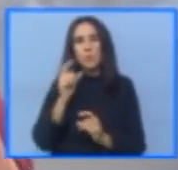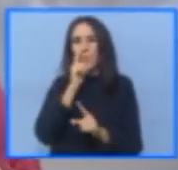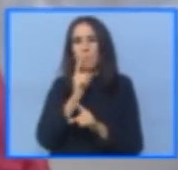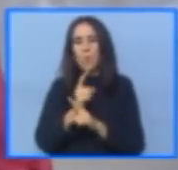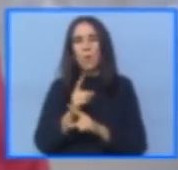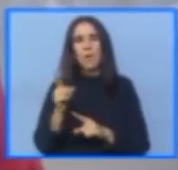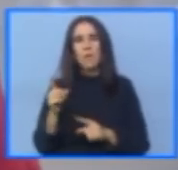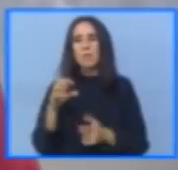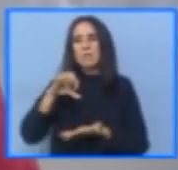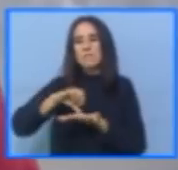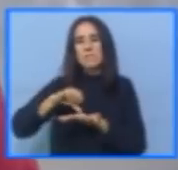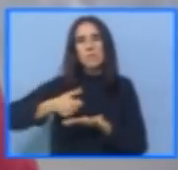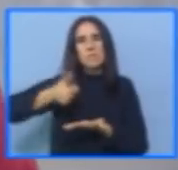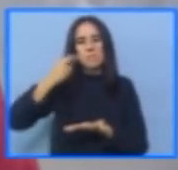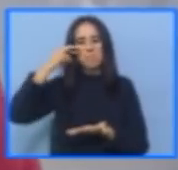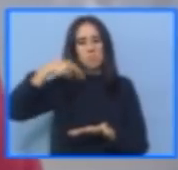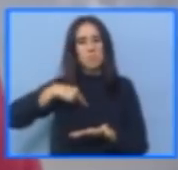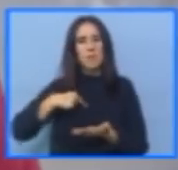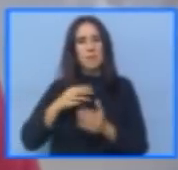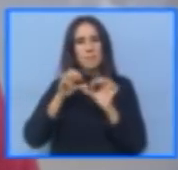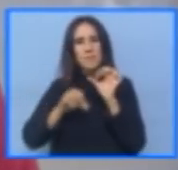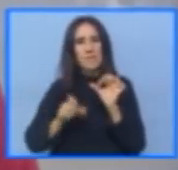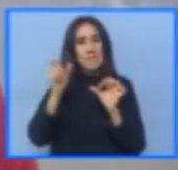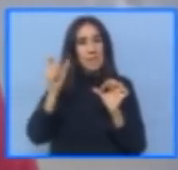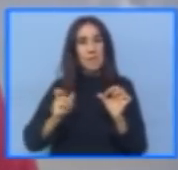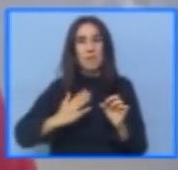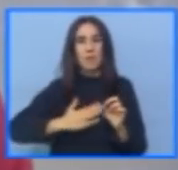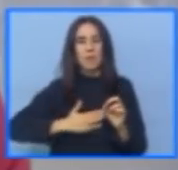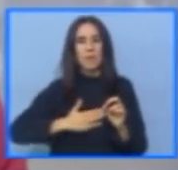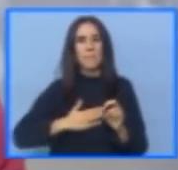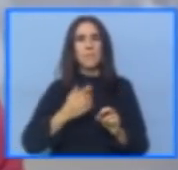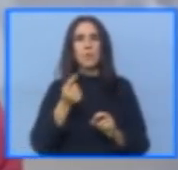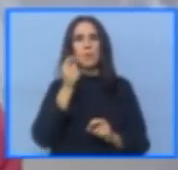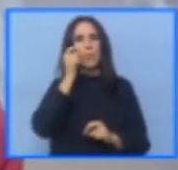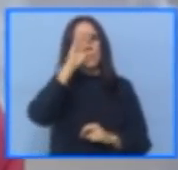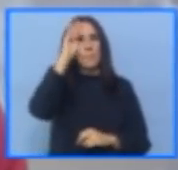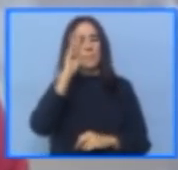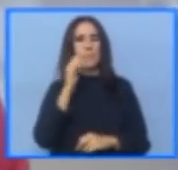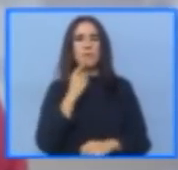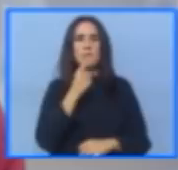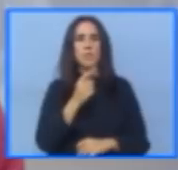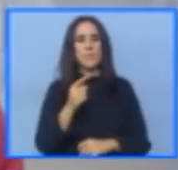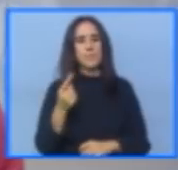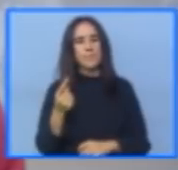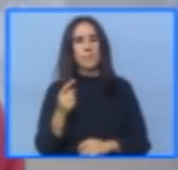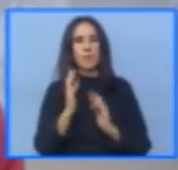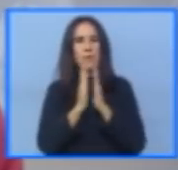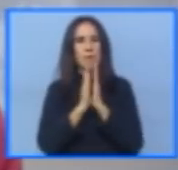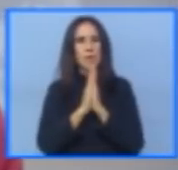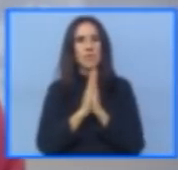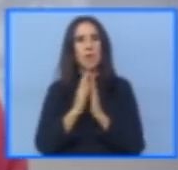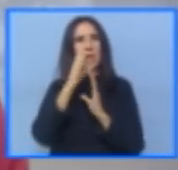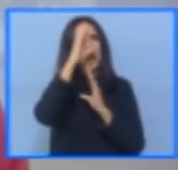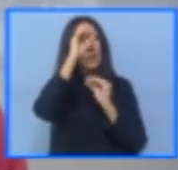quer tornar ele o centro da mensagem. Ele não é um pouco aquilo que o Papa diz da Igreja, que é a lua em relação